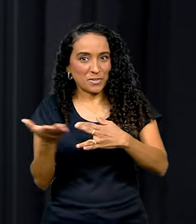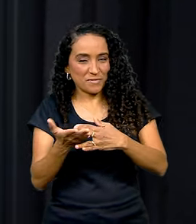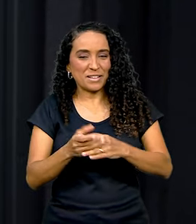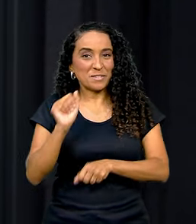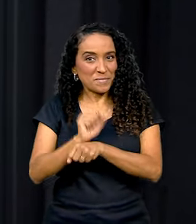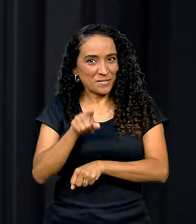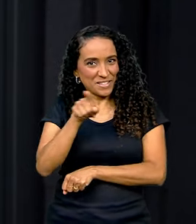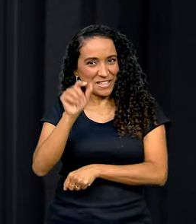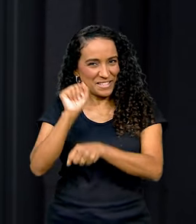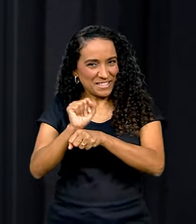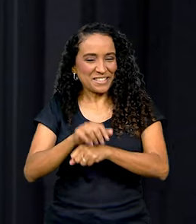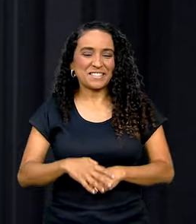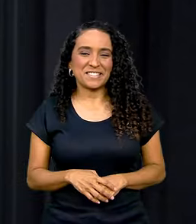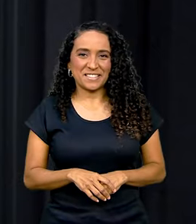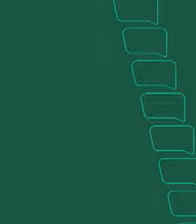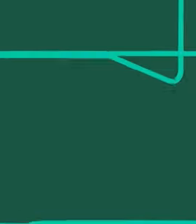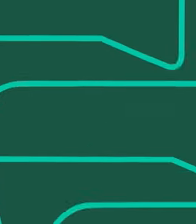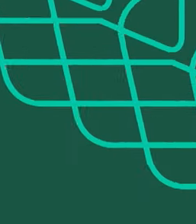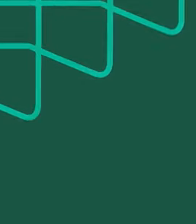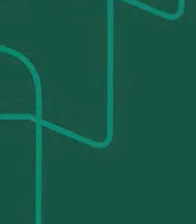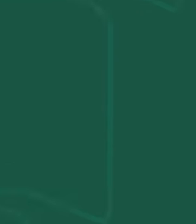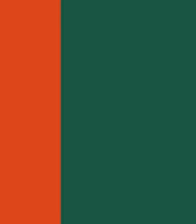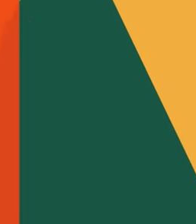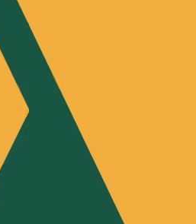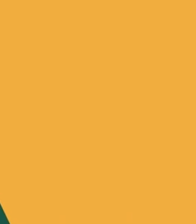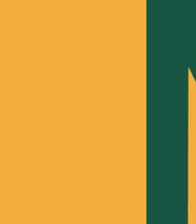depois do intervalo eu espero vocês não saiam daí